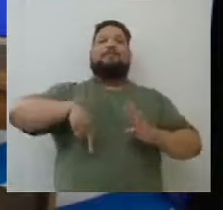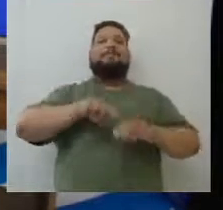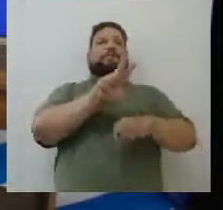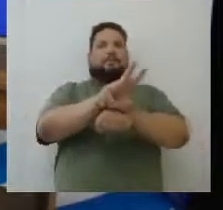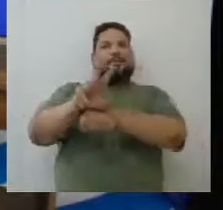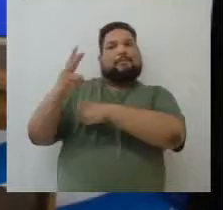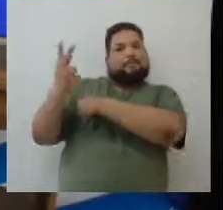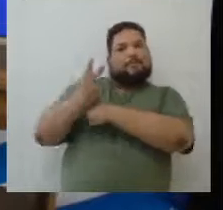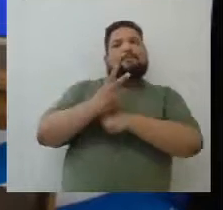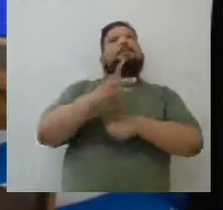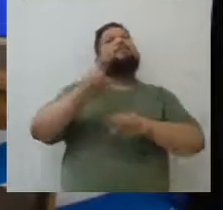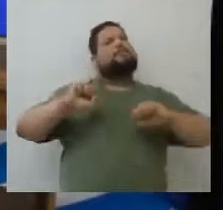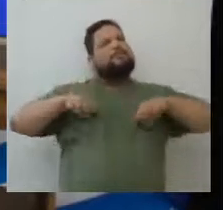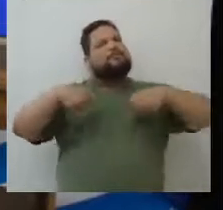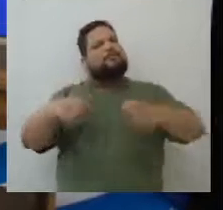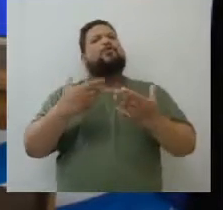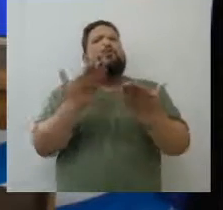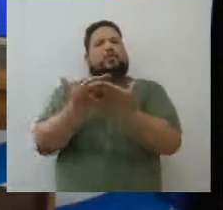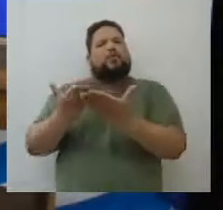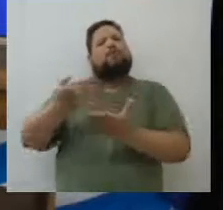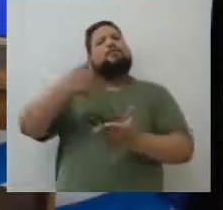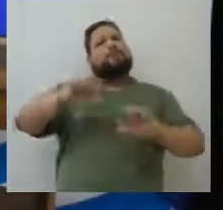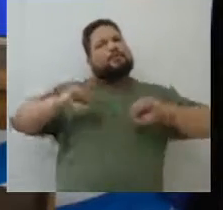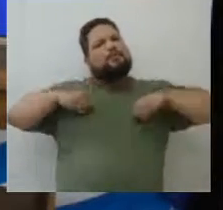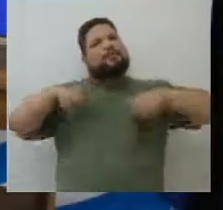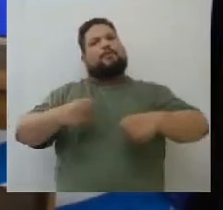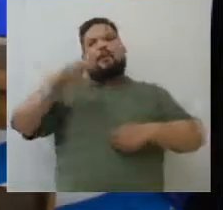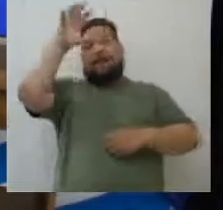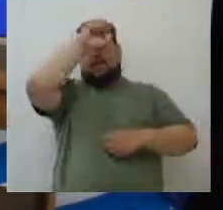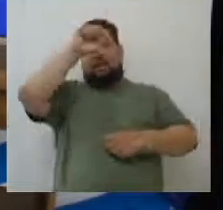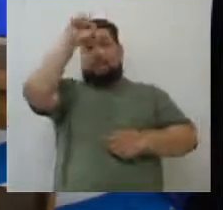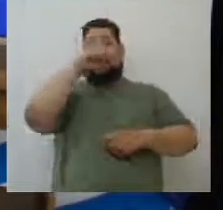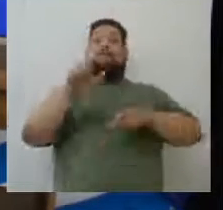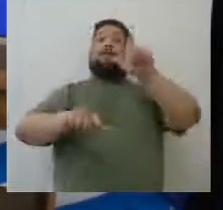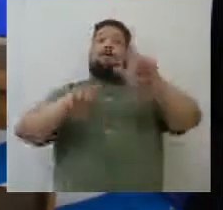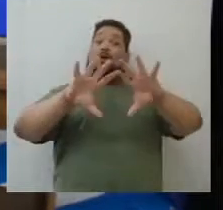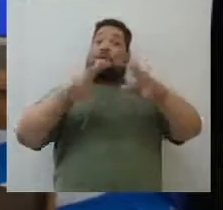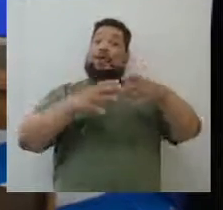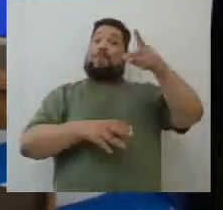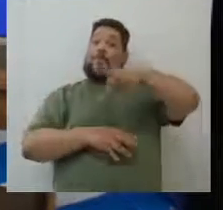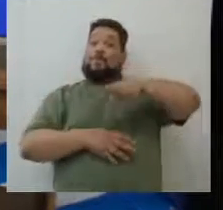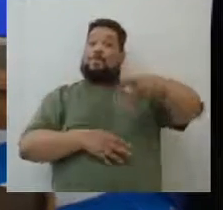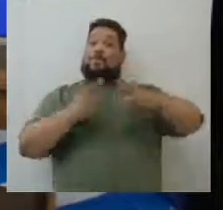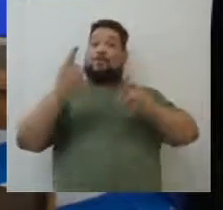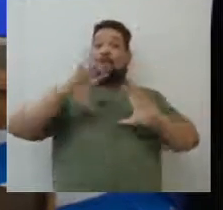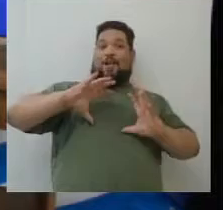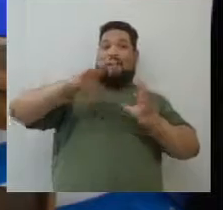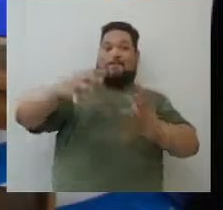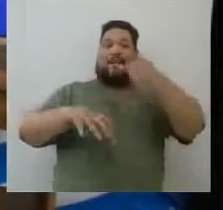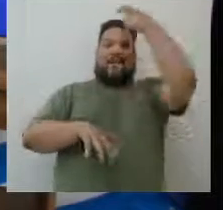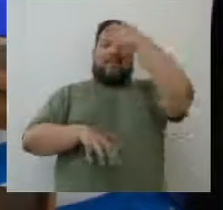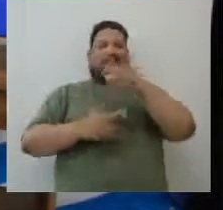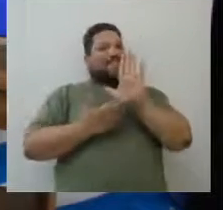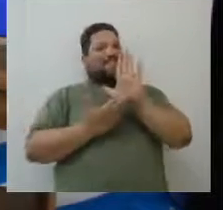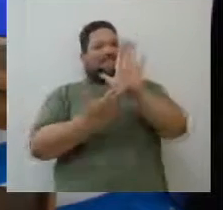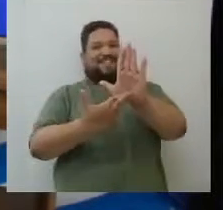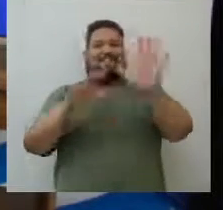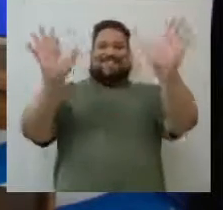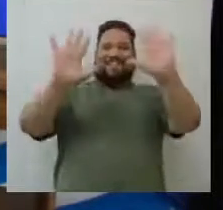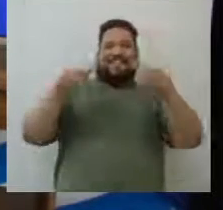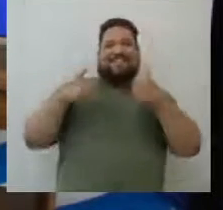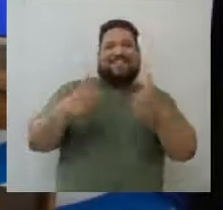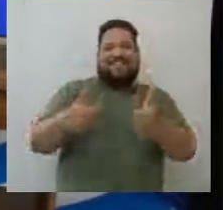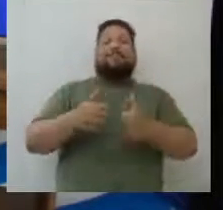ainda estudando, vamos continuar ainda aprendendo. Quero mandar um abraço também para todos os professores de Geografia, né? Estou representando vocês, tá, pessoal?